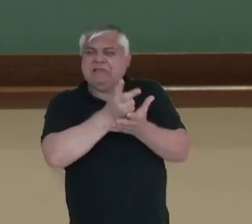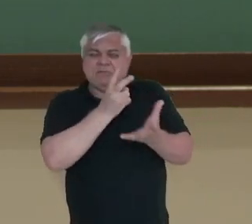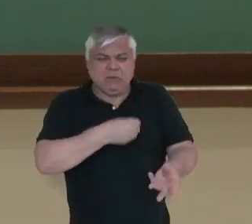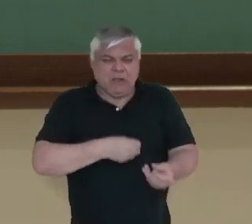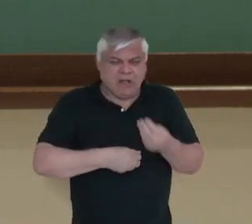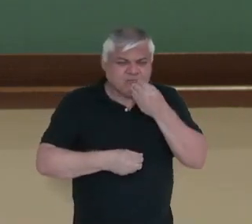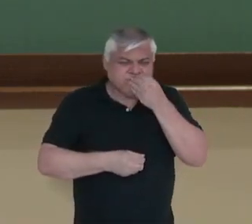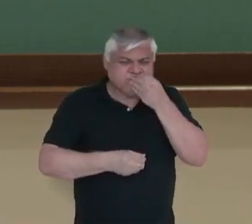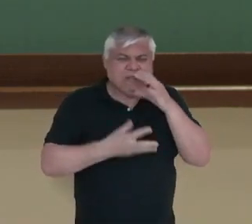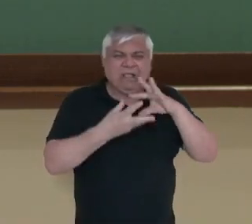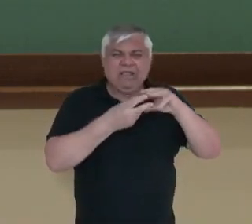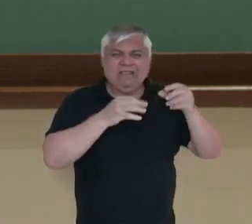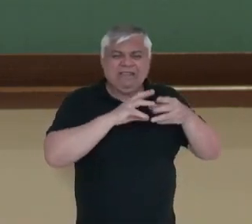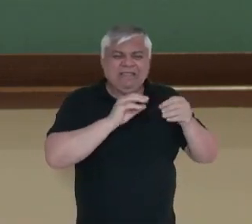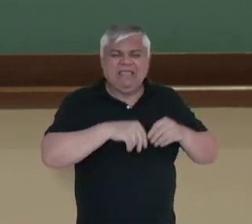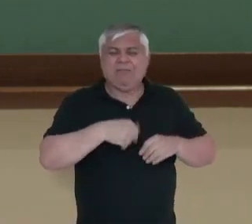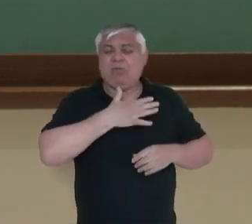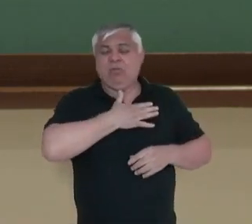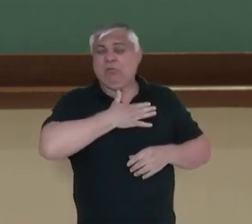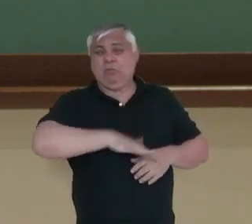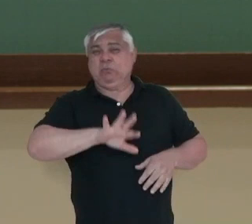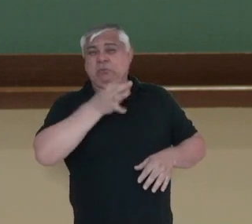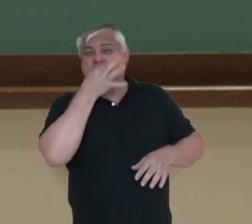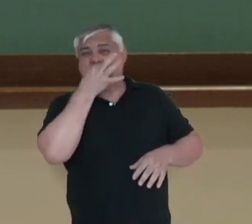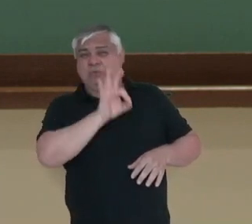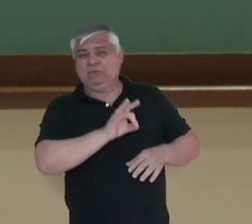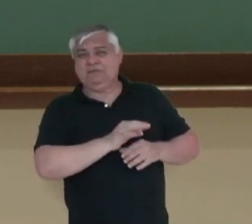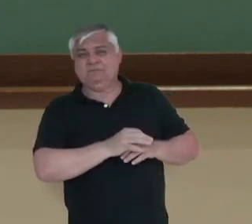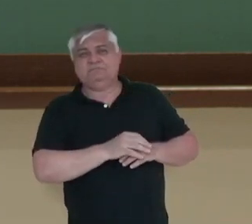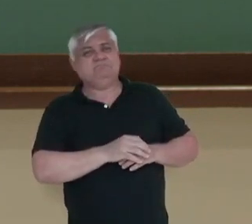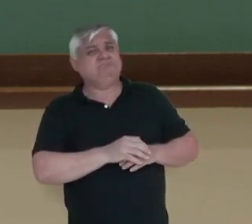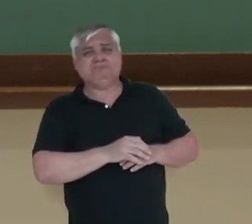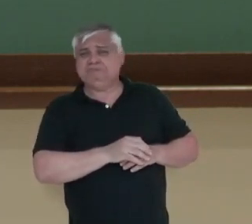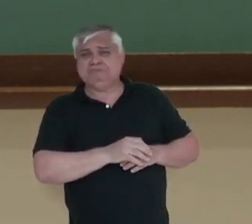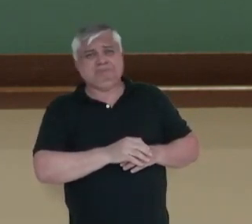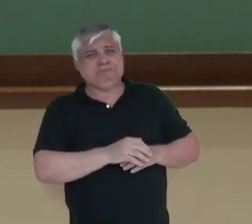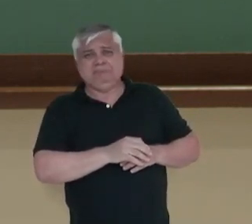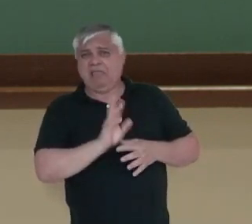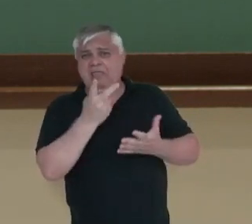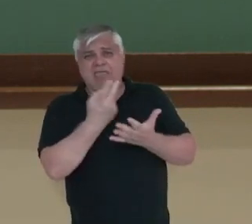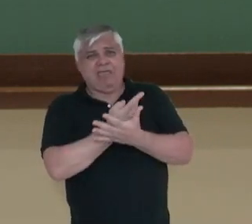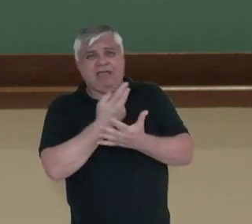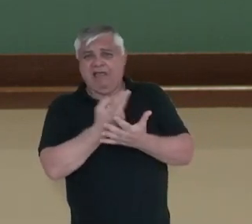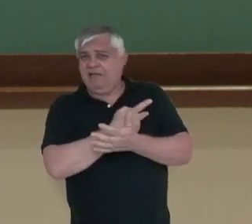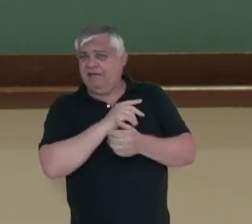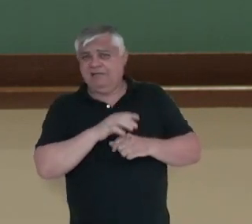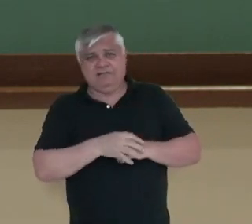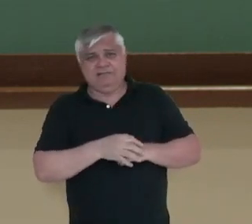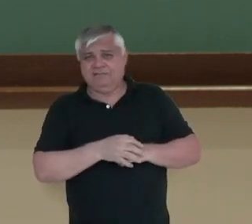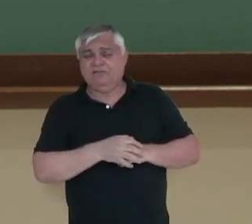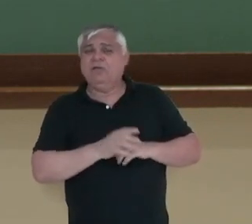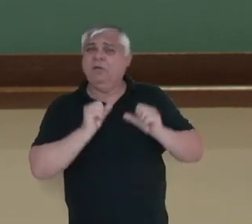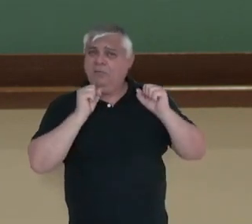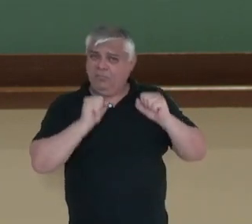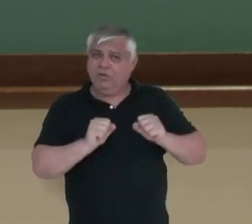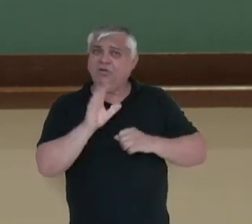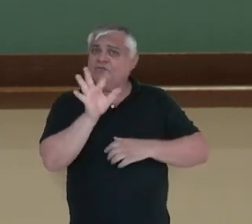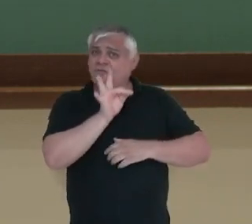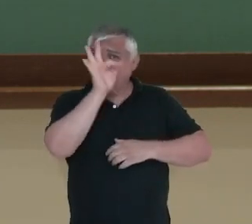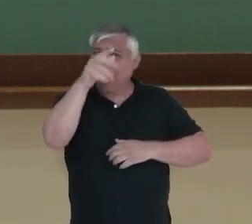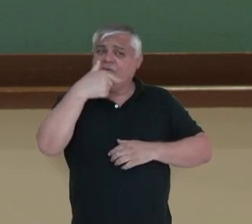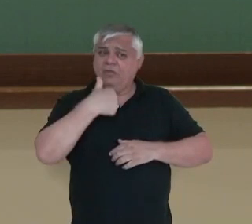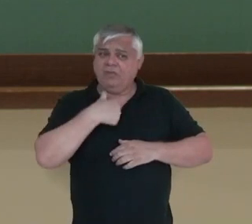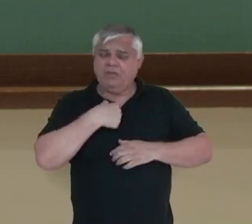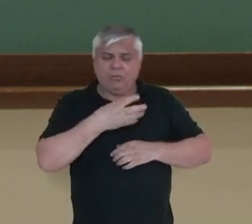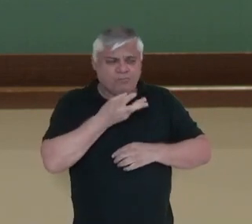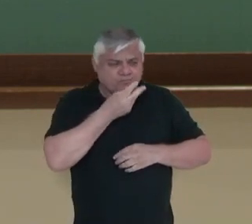prato com quiabo, necessariamente eu não vou gostar. E isso limita até as minhas experiências, porque pode ser que um dia eu